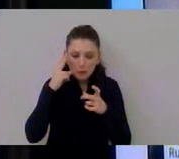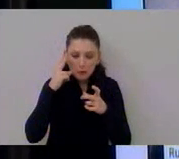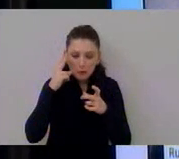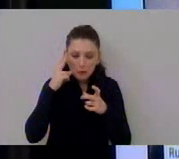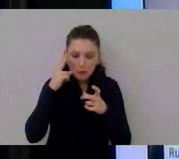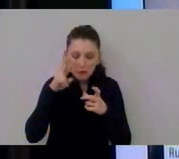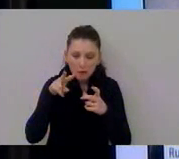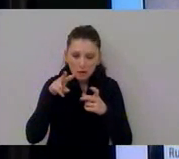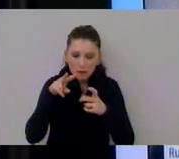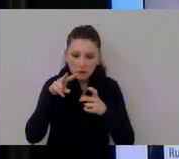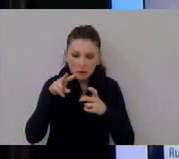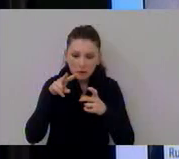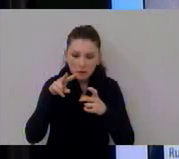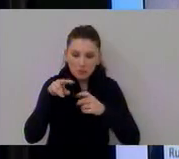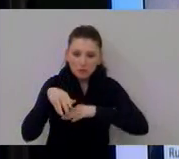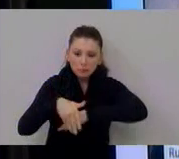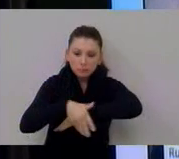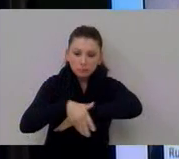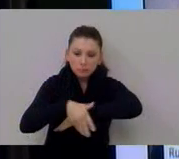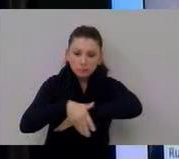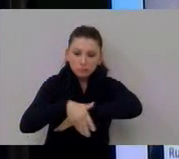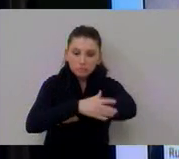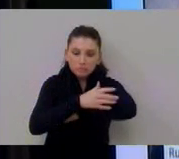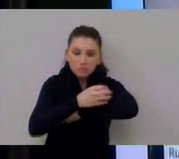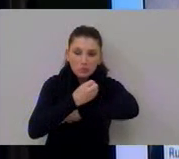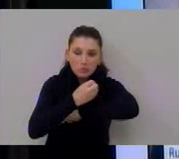Antônio Miguel.